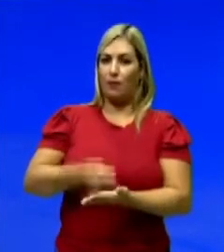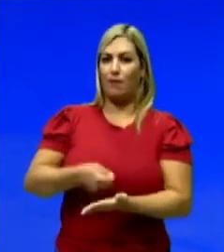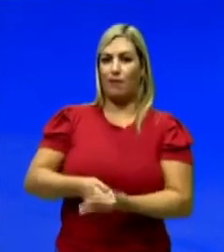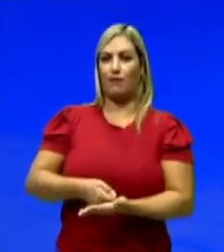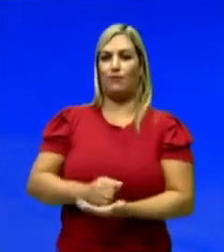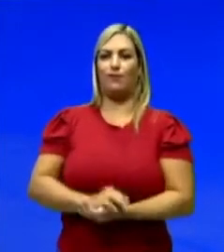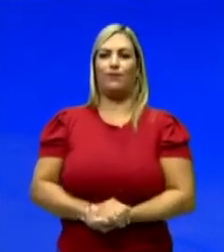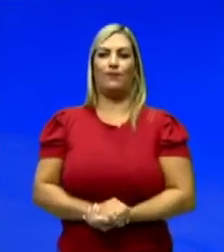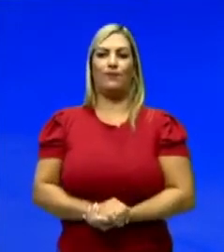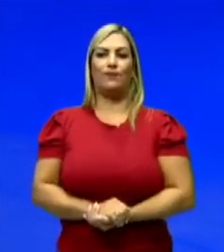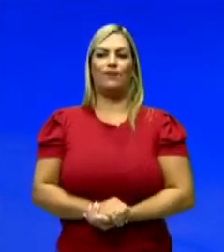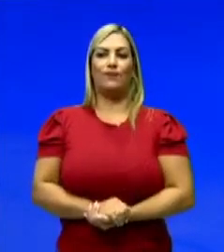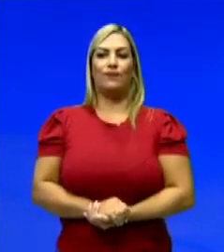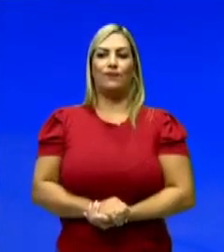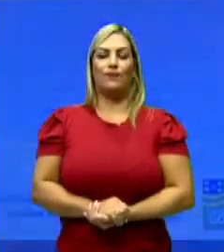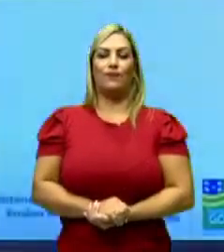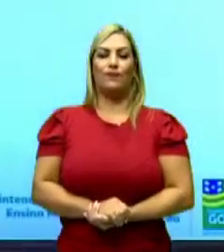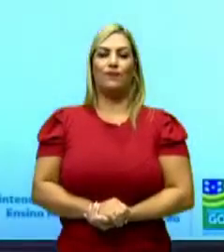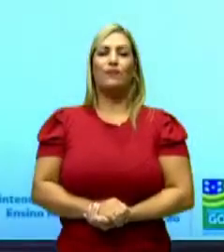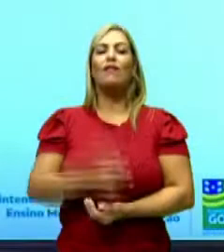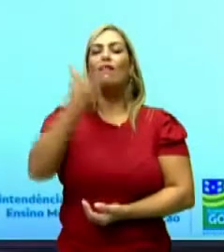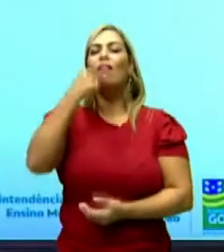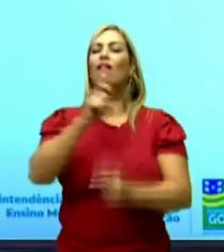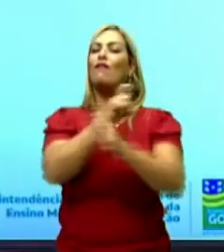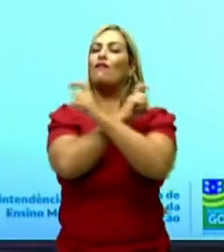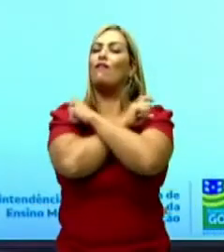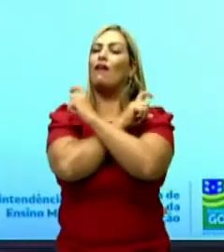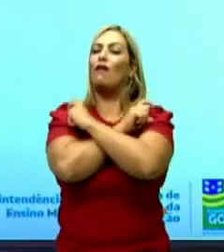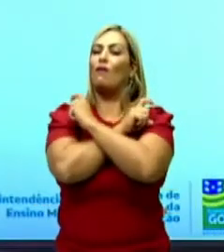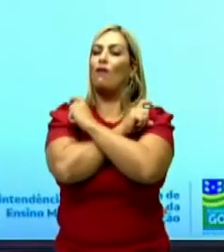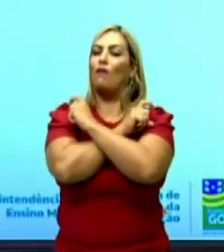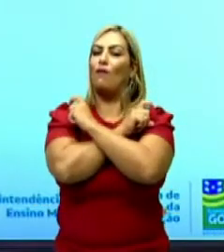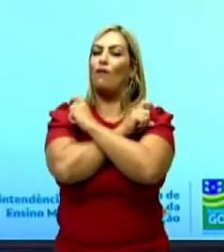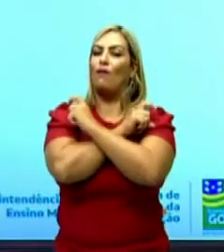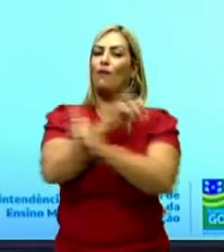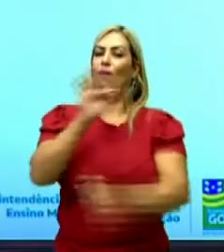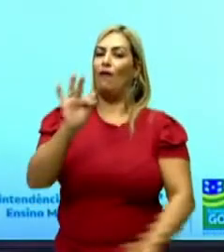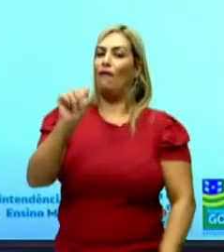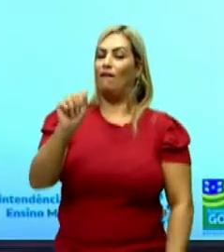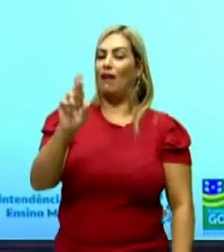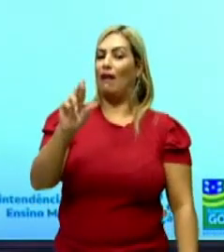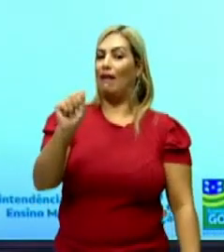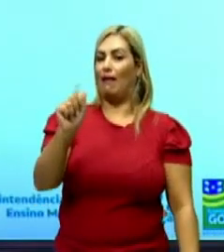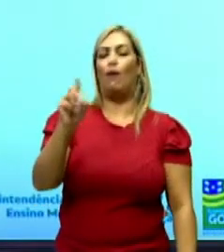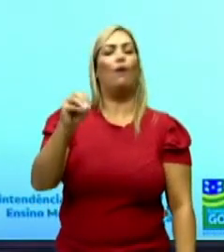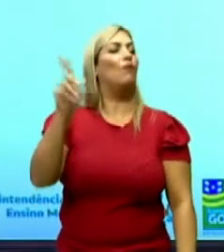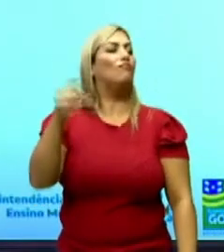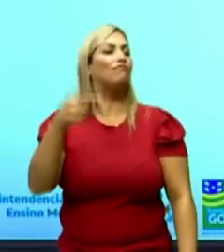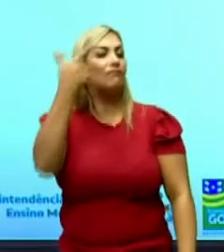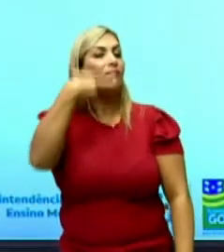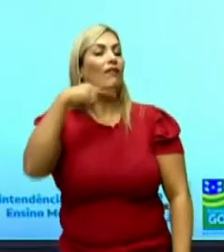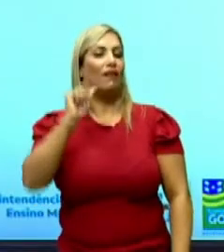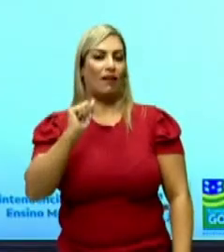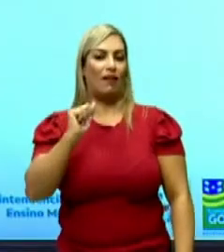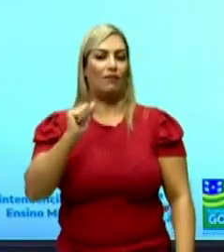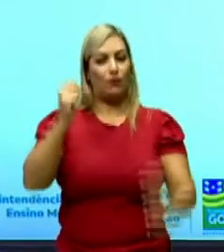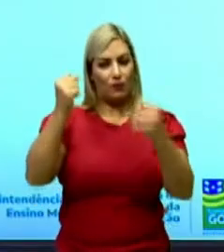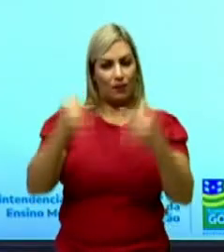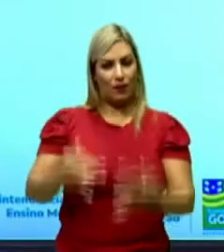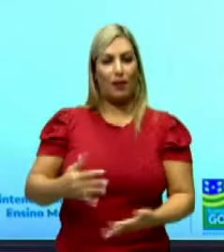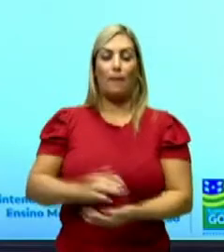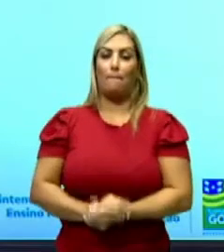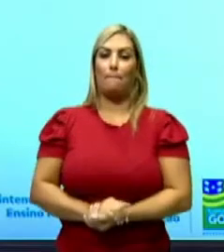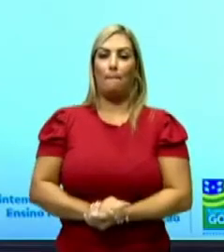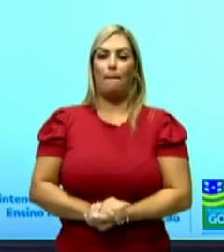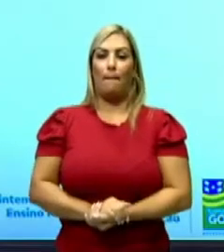tá bom um beijo quem é o faraó né acho importante falar dessa figura política para gente encerrar nossa aula de